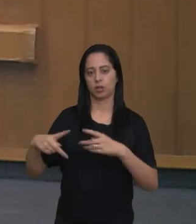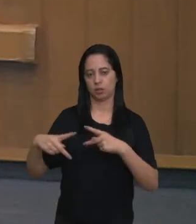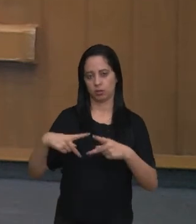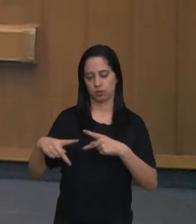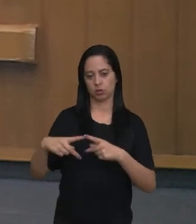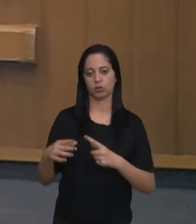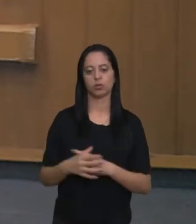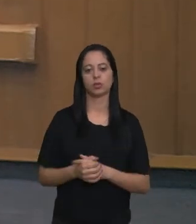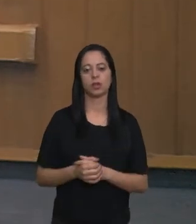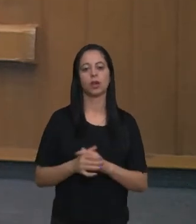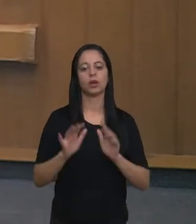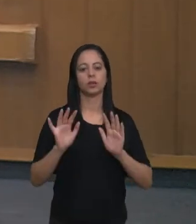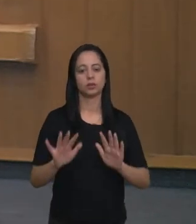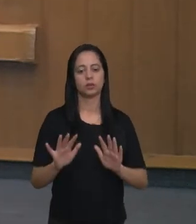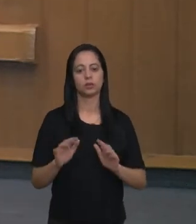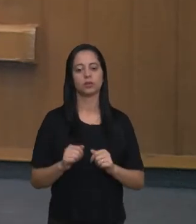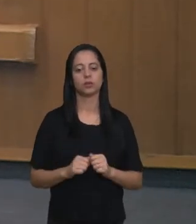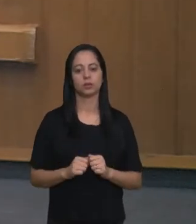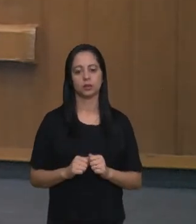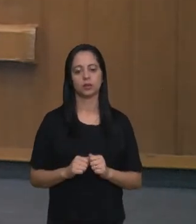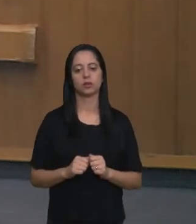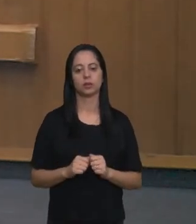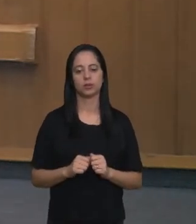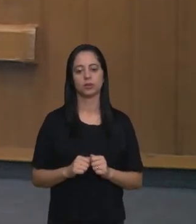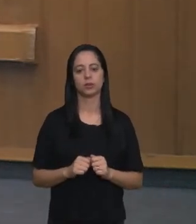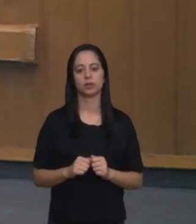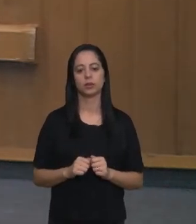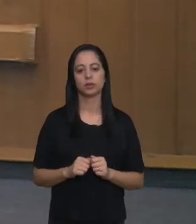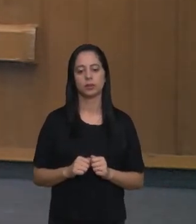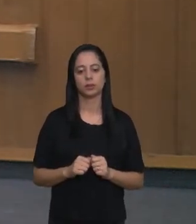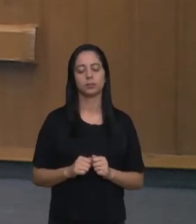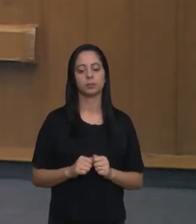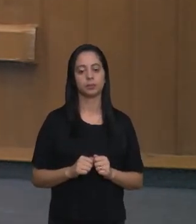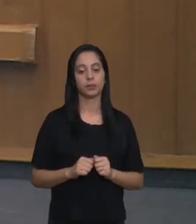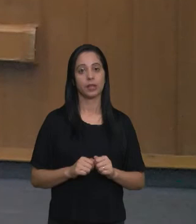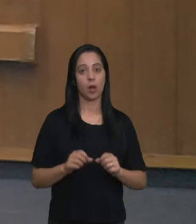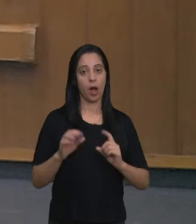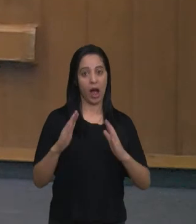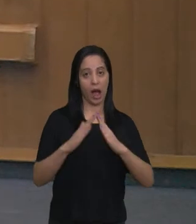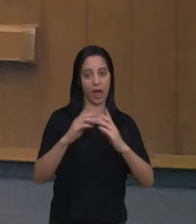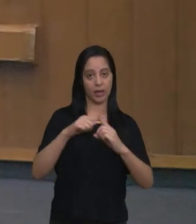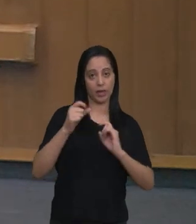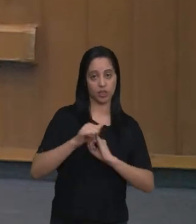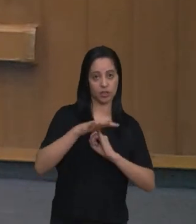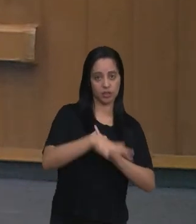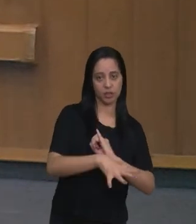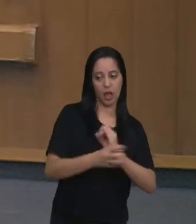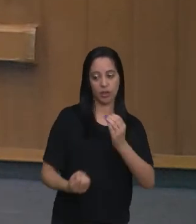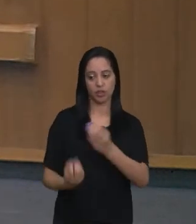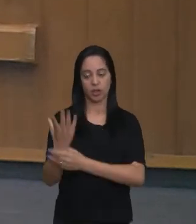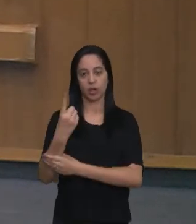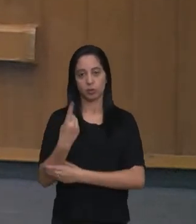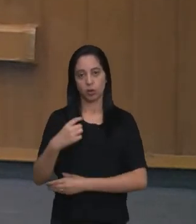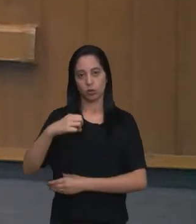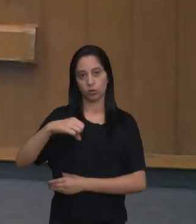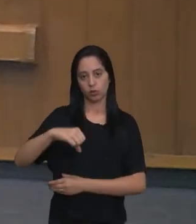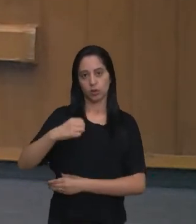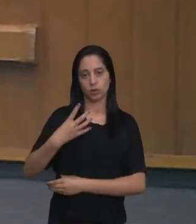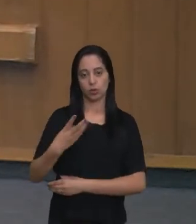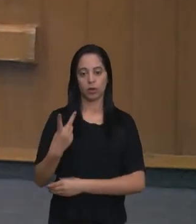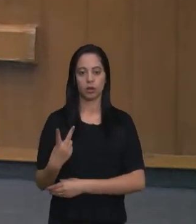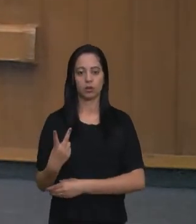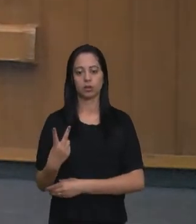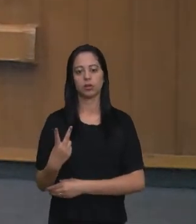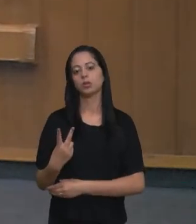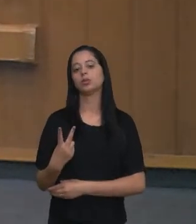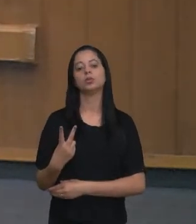rápido para conhecimento dos nobres vereadores, a Igreja da Cidade foi fundada em 1942 e